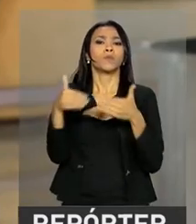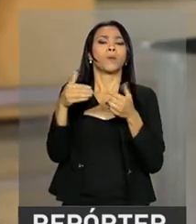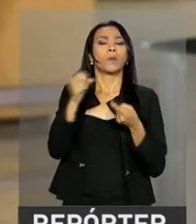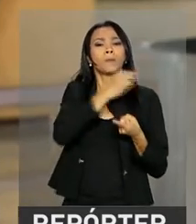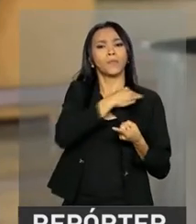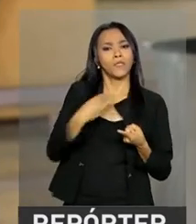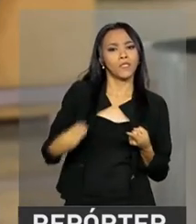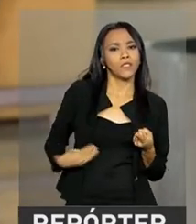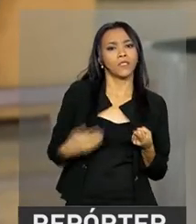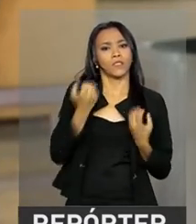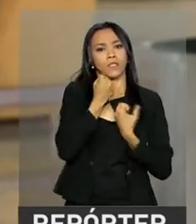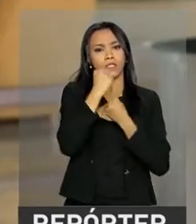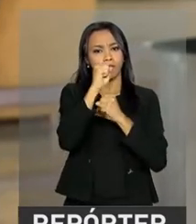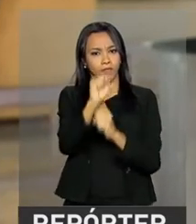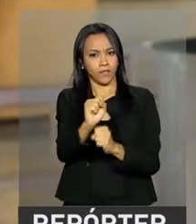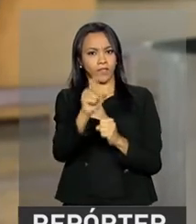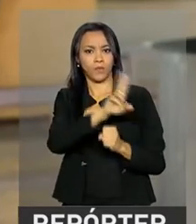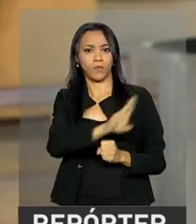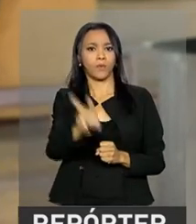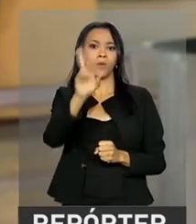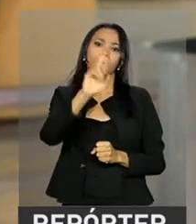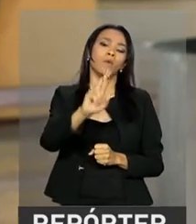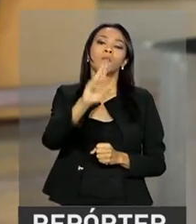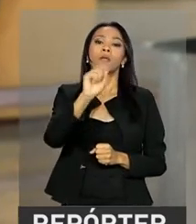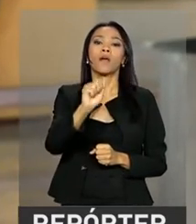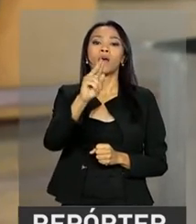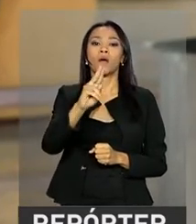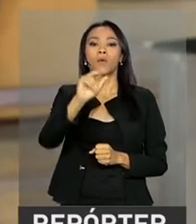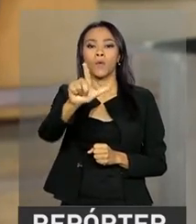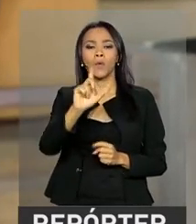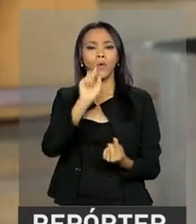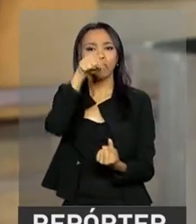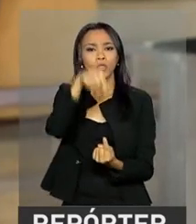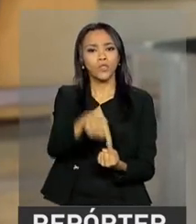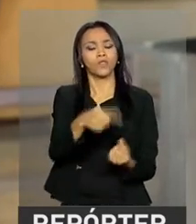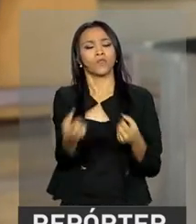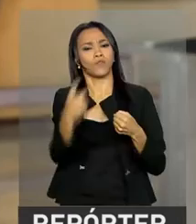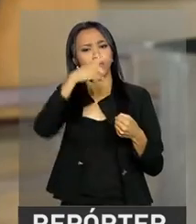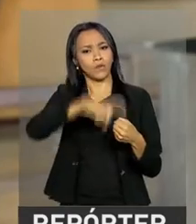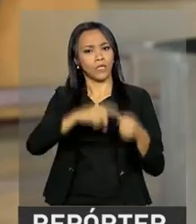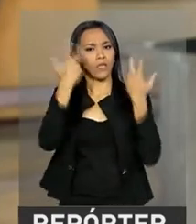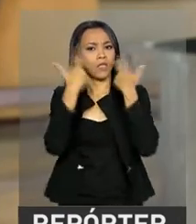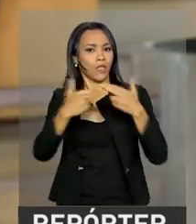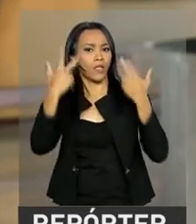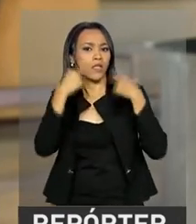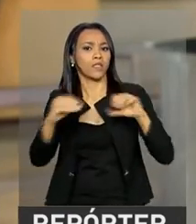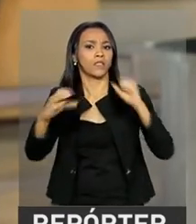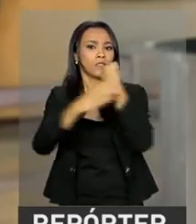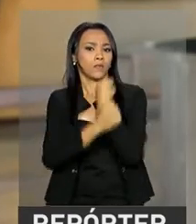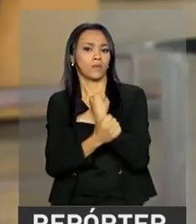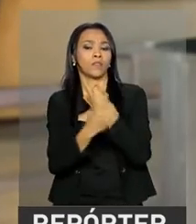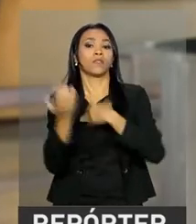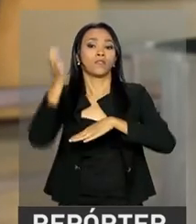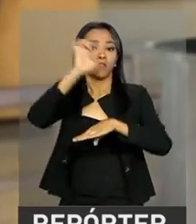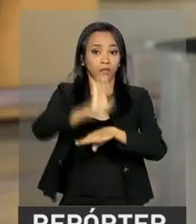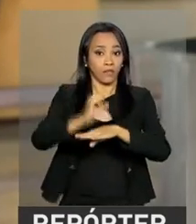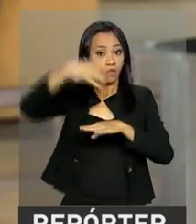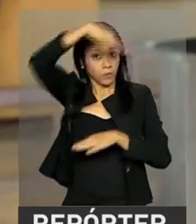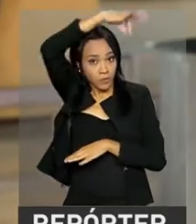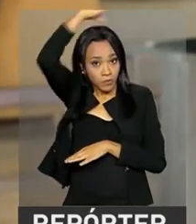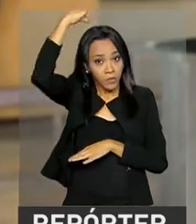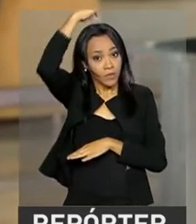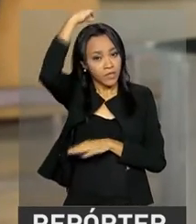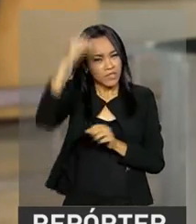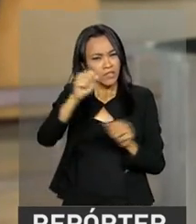raúl jungmann para avaliar o restabelecimento da segurança pública no estado do espírito santo desde a